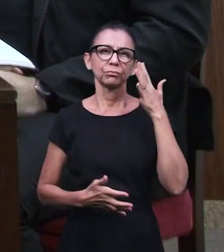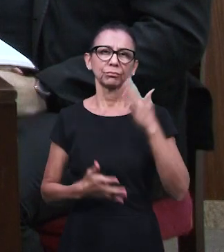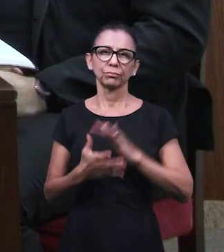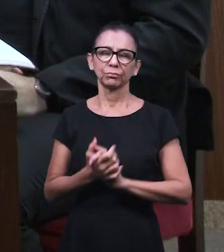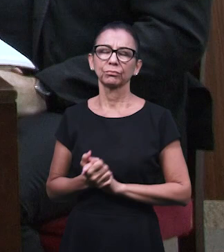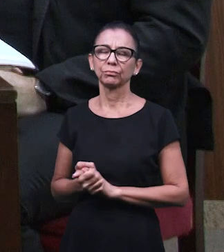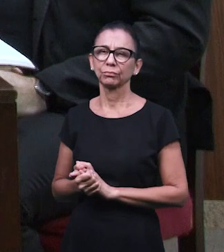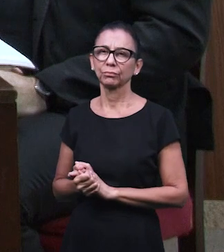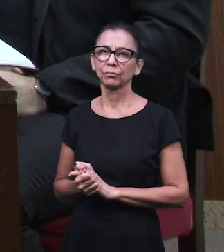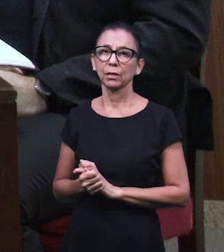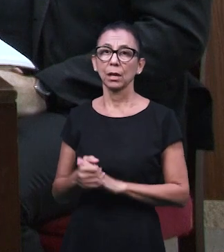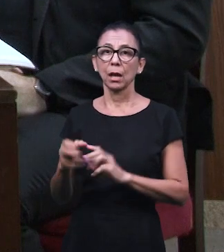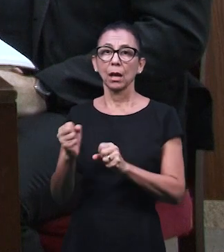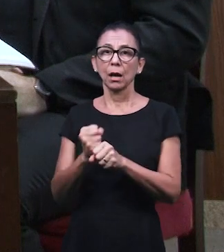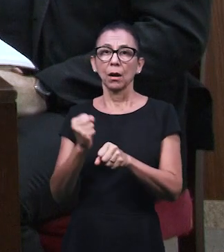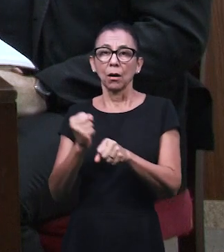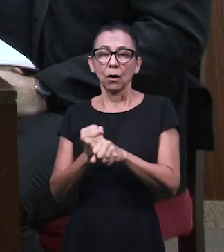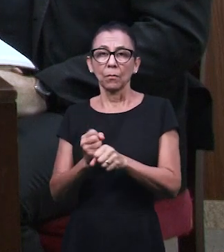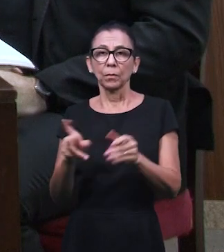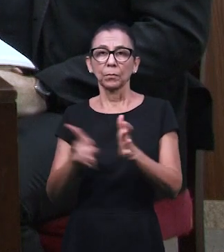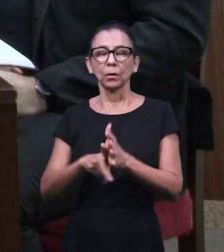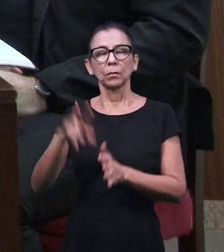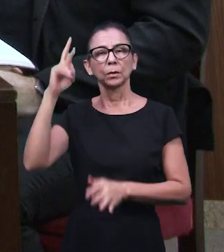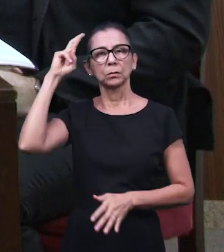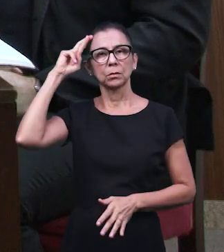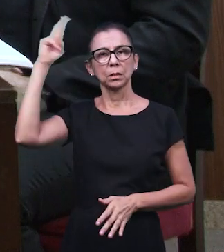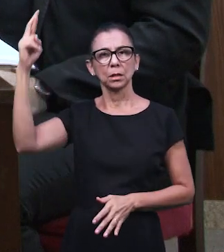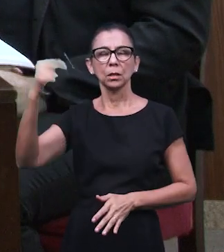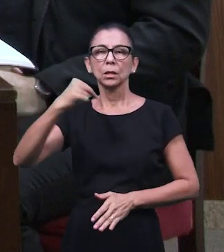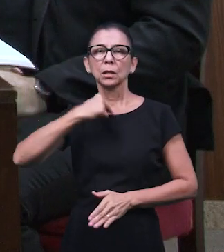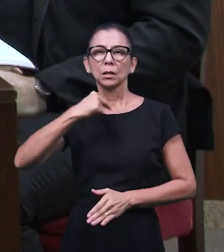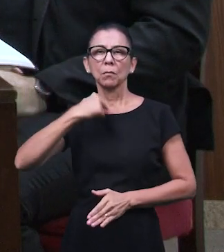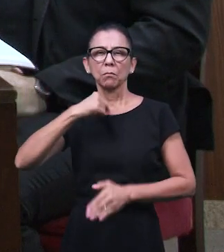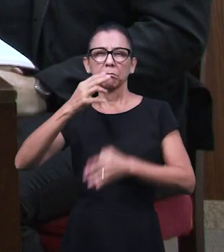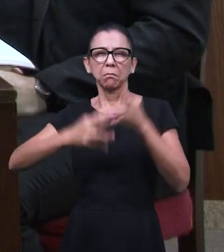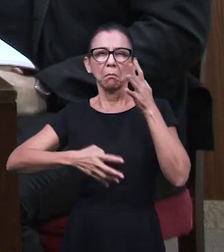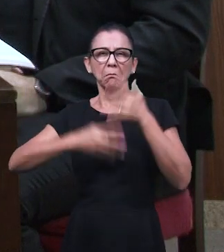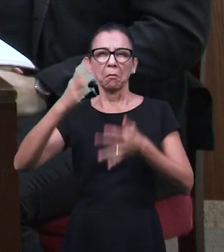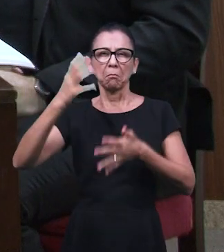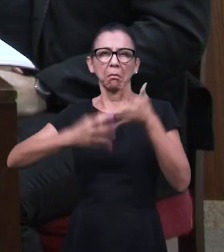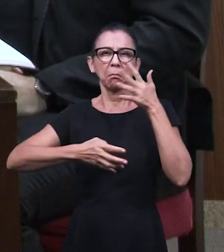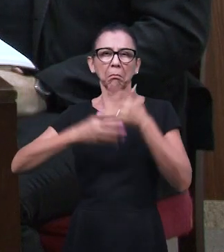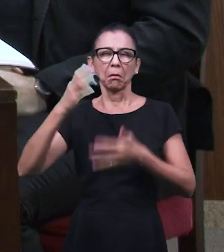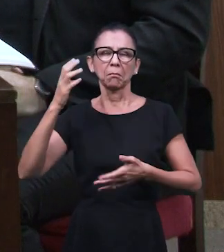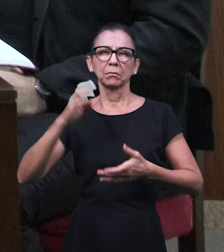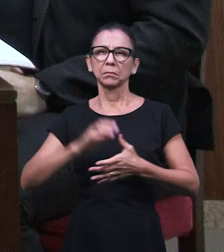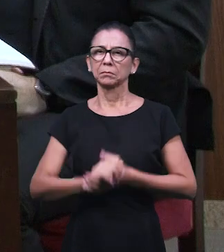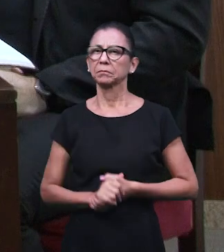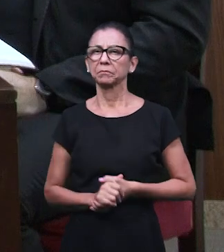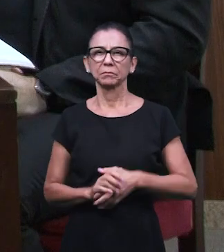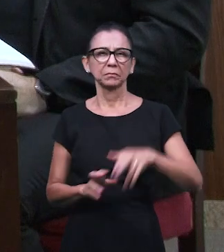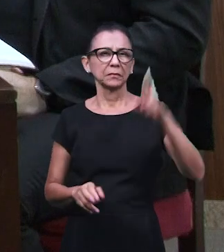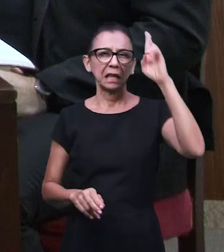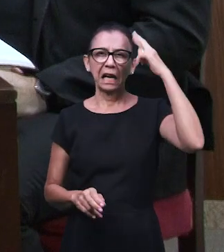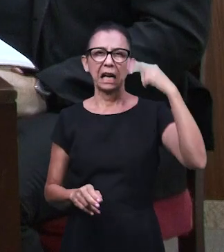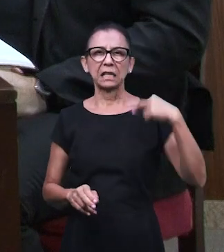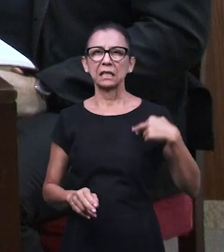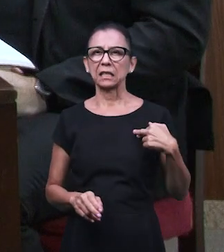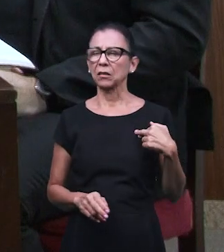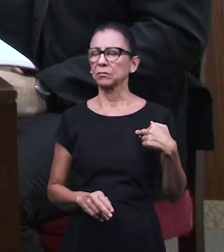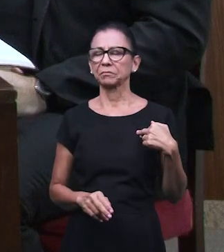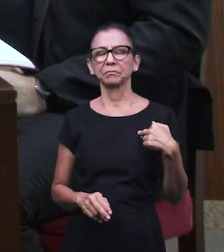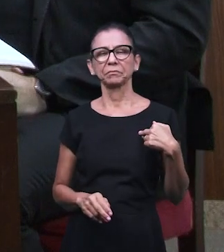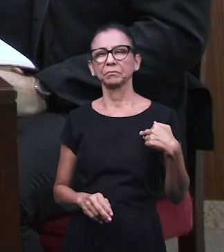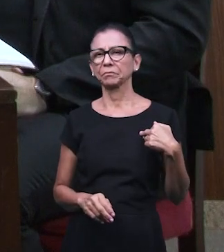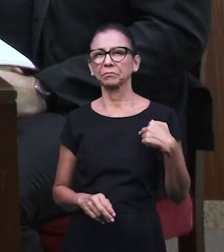do homem, tudo aquilo que é da razão, não pode existir. Não pode ter barulho, porque a única coisa que importa é